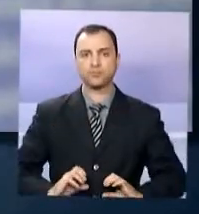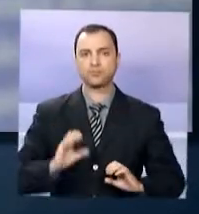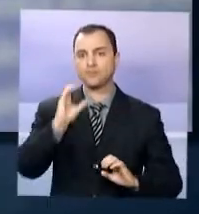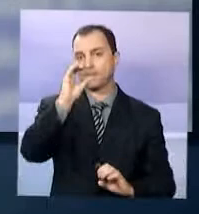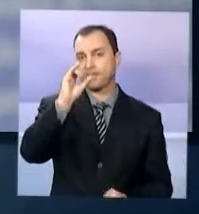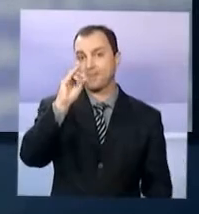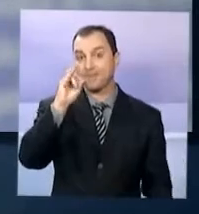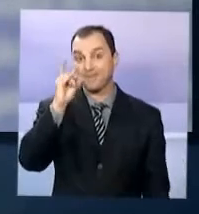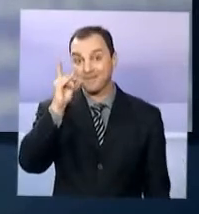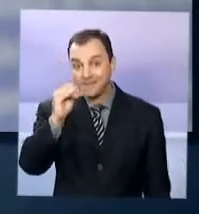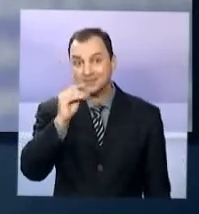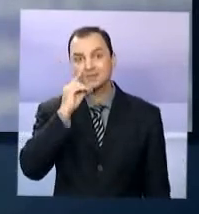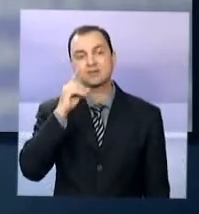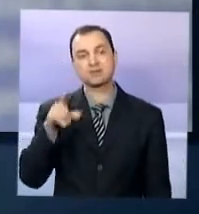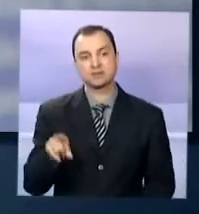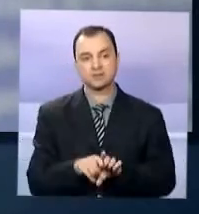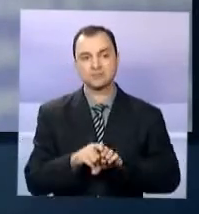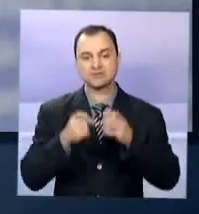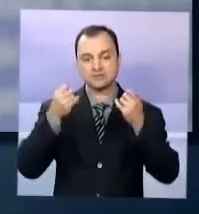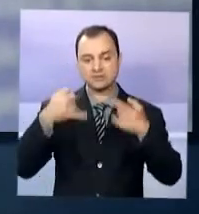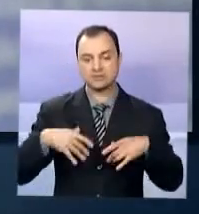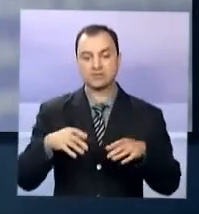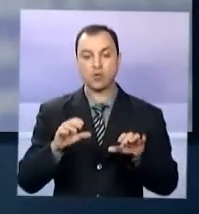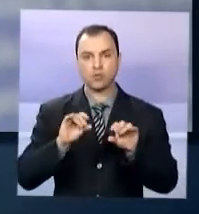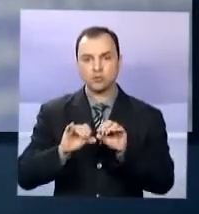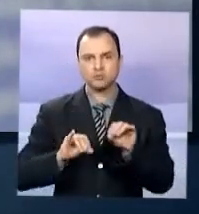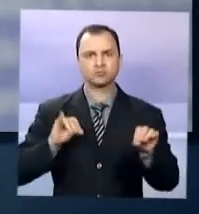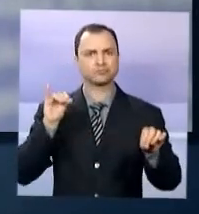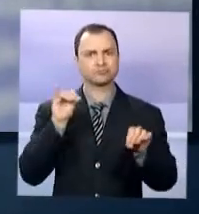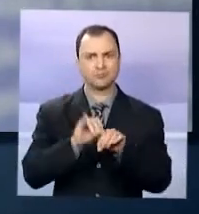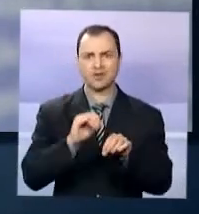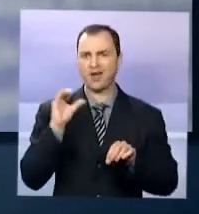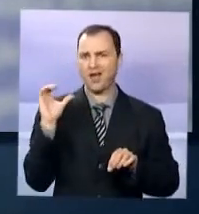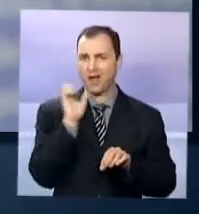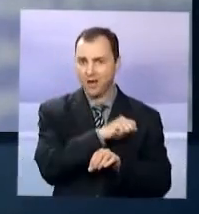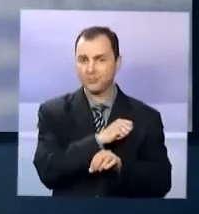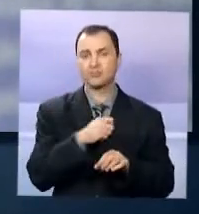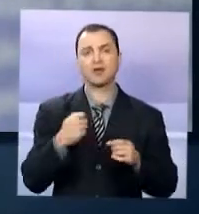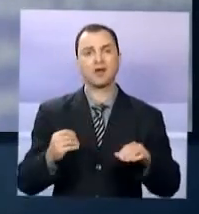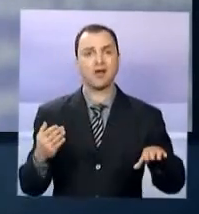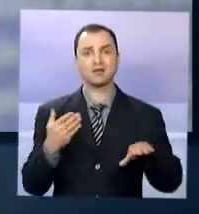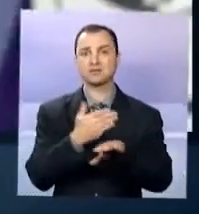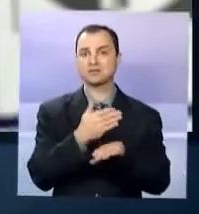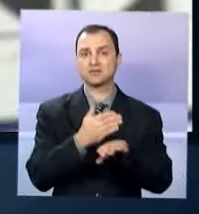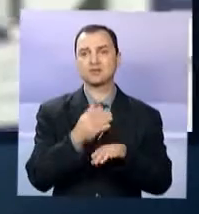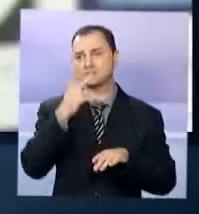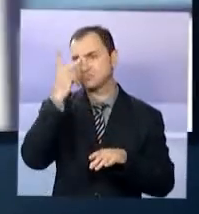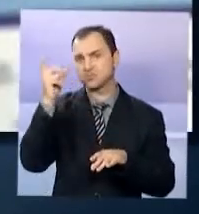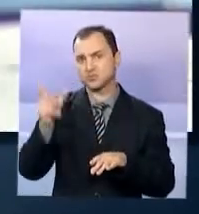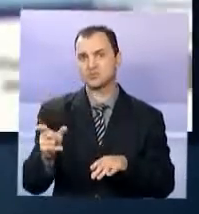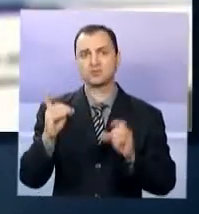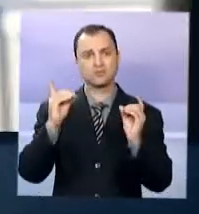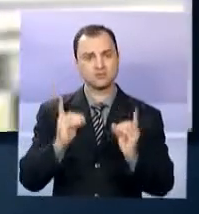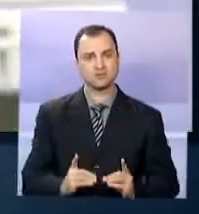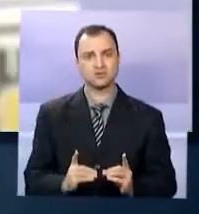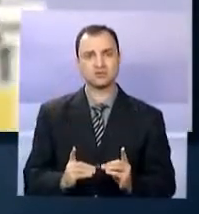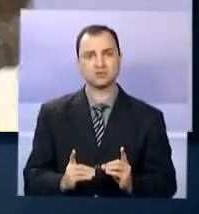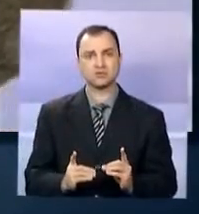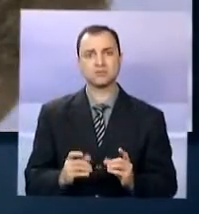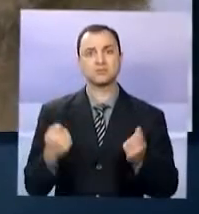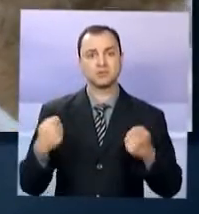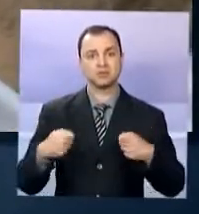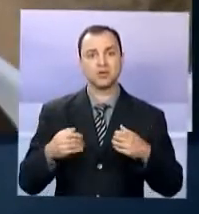Cid ainda esclarece que em tempos de internet de acesso rápido acessibilidade das pessoas com deficiência